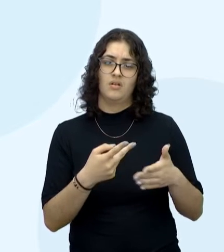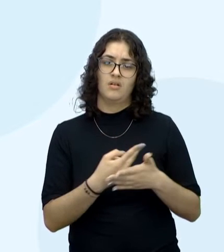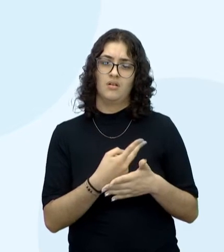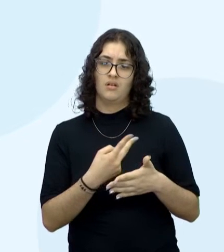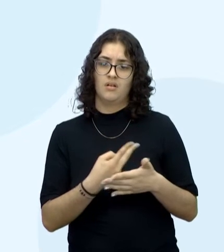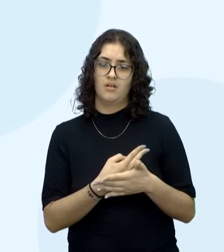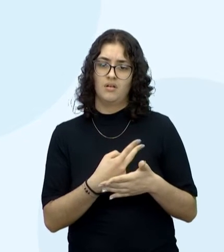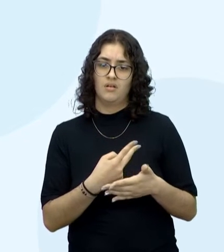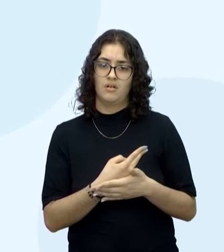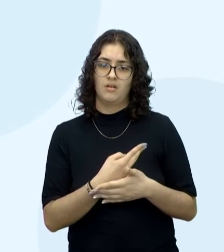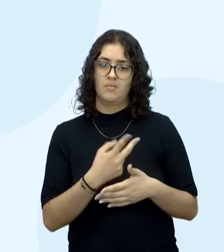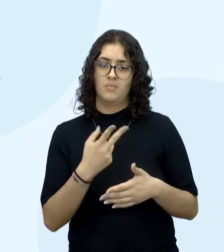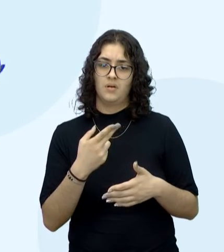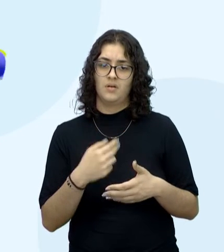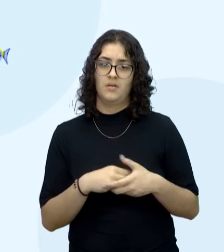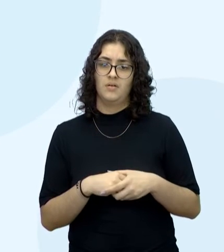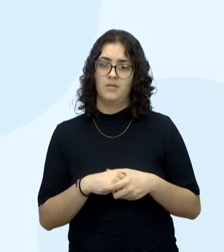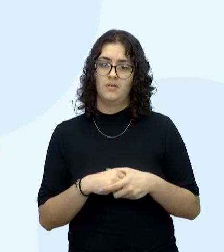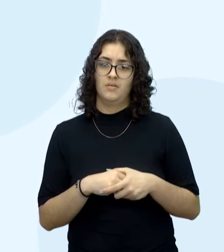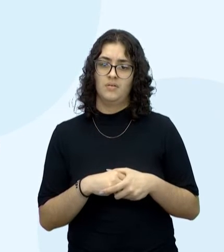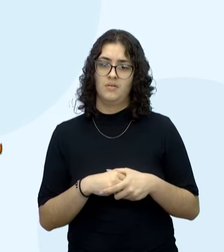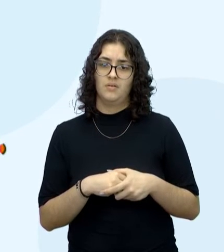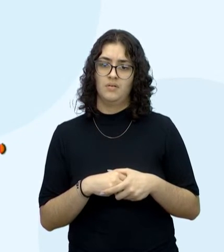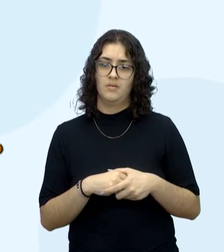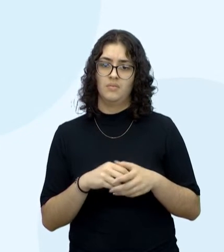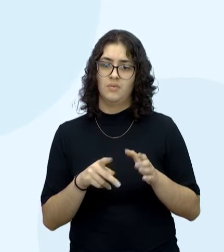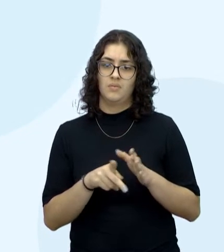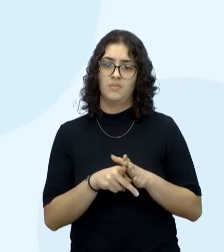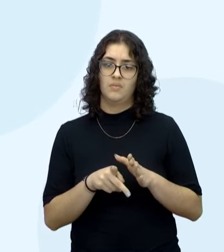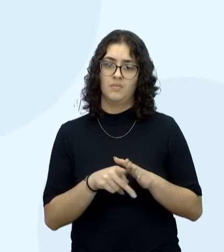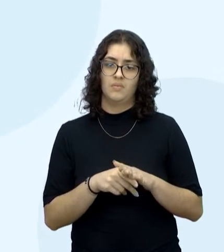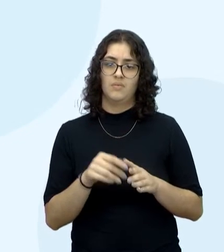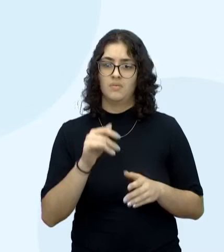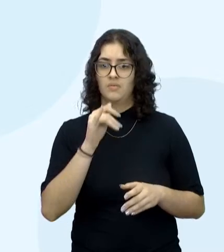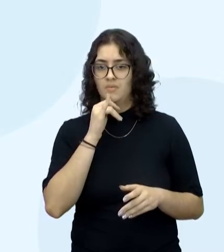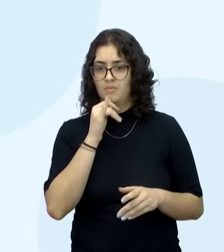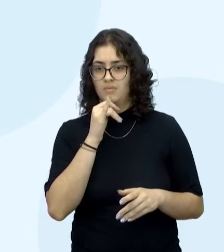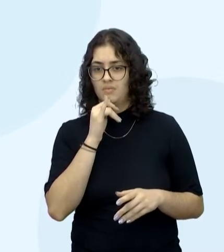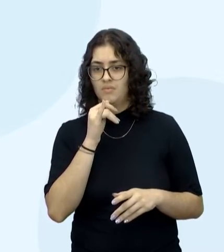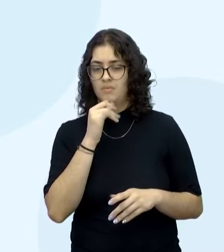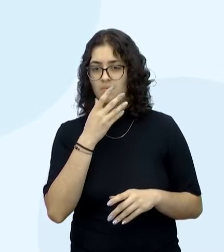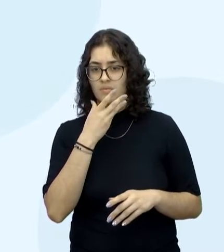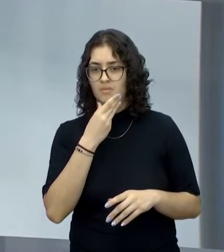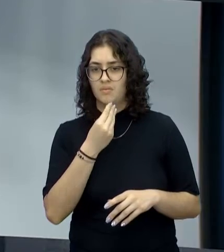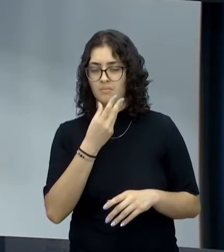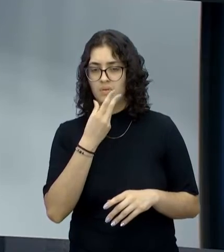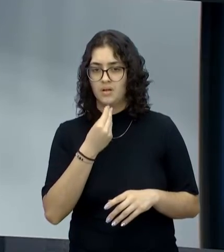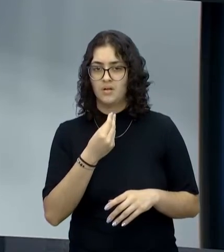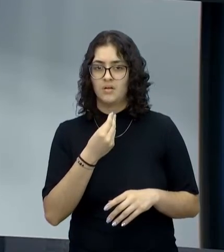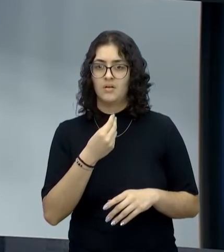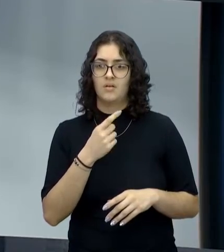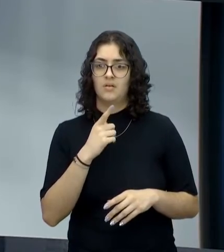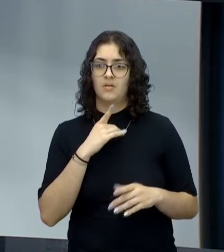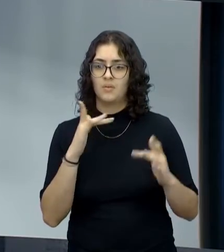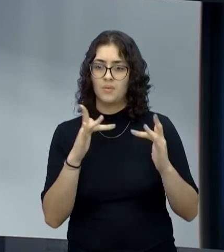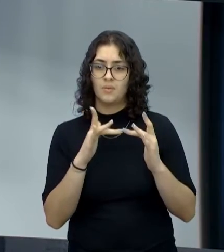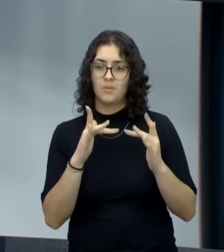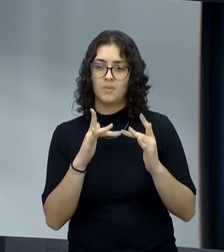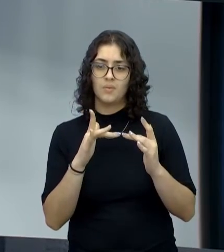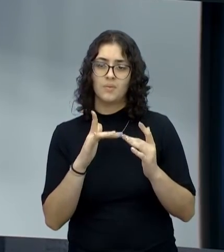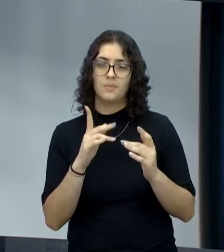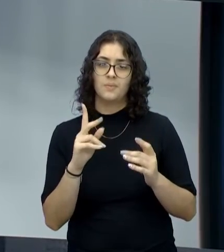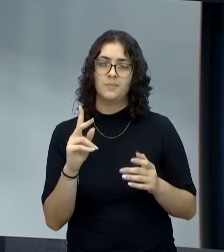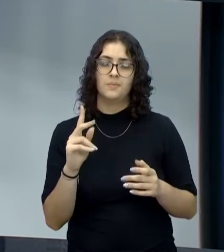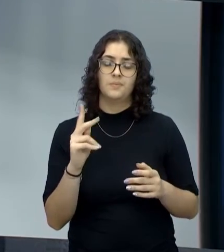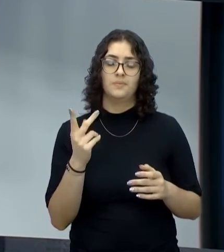efluentes de ETs, né, que é a estação de tratamento de esgoto. Ou seja, se o macho, né, tem contato ali com o hormônio